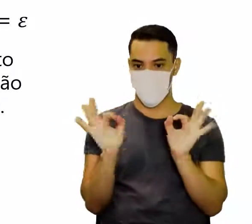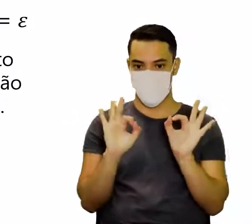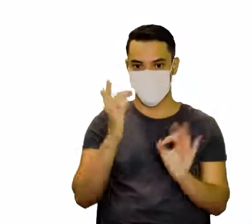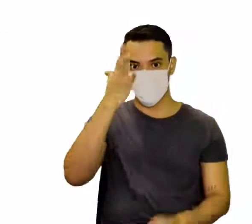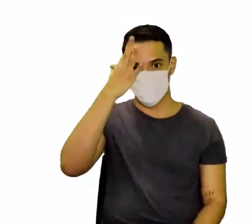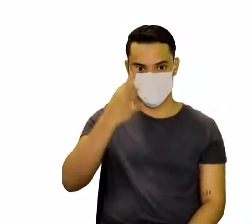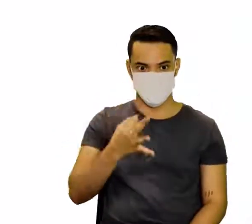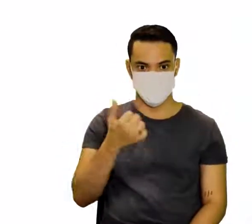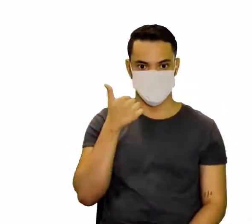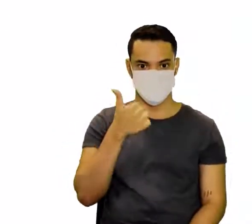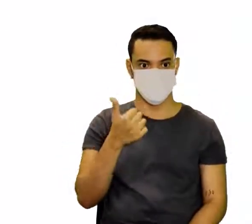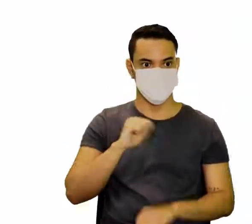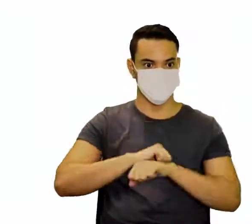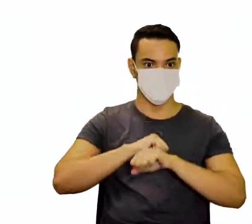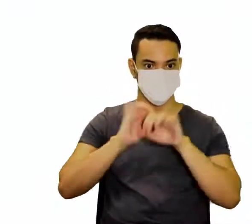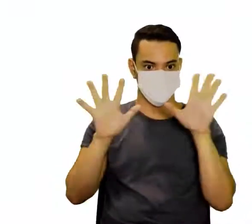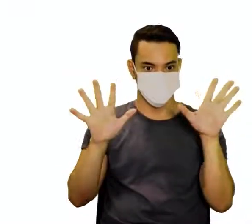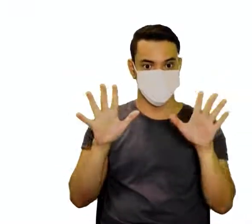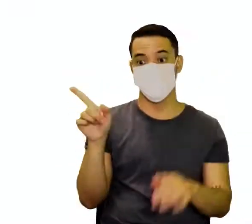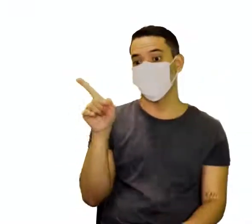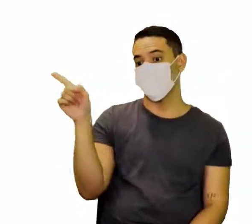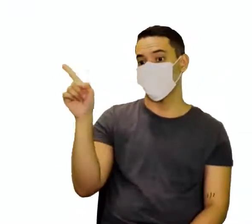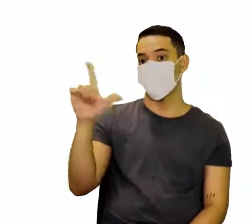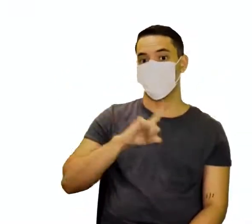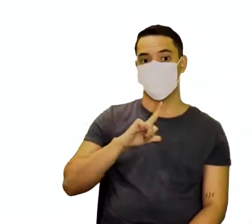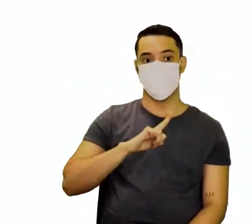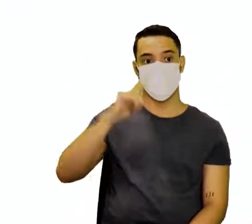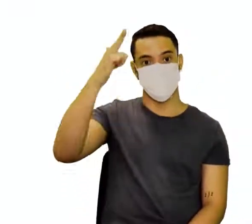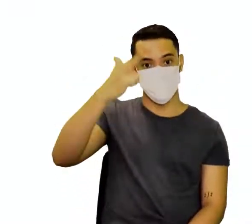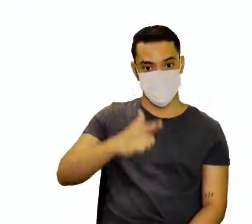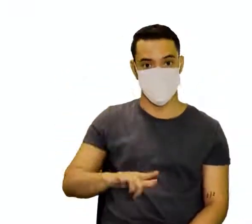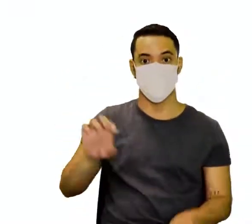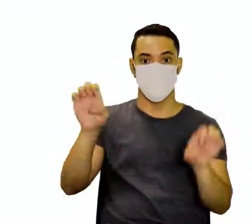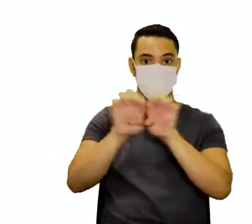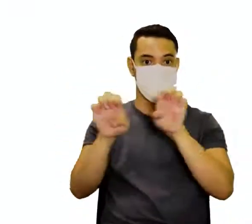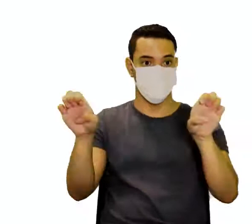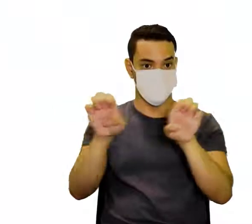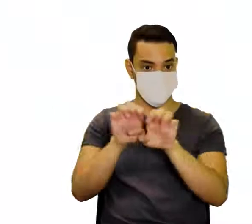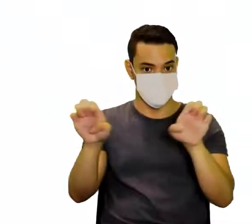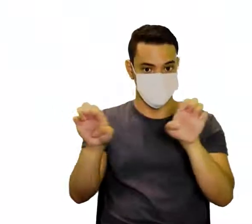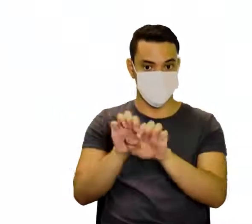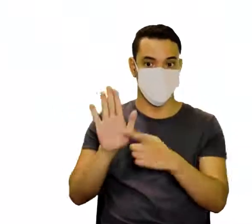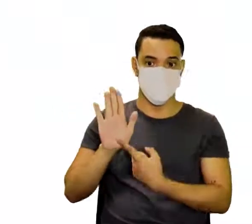isso? E aqui nós temos novamente a equação e o gráfico.